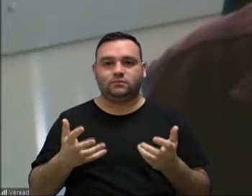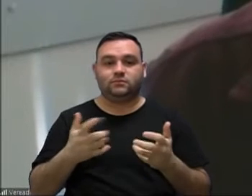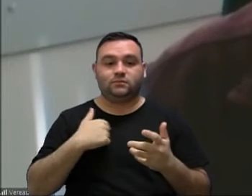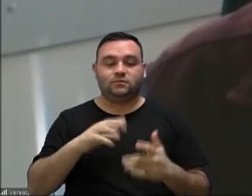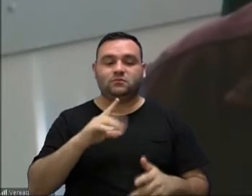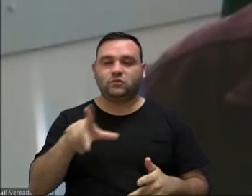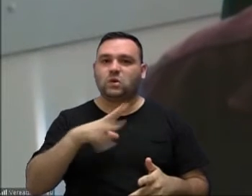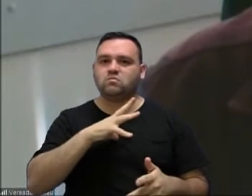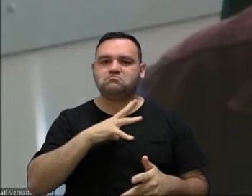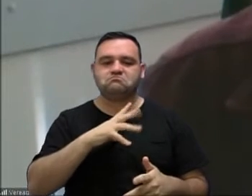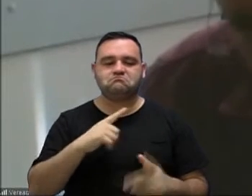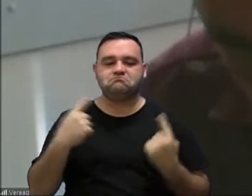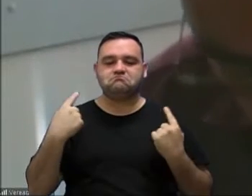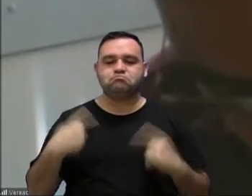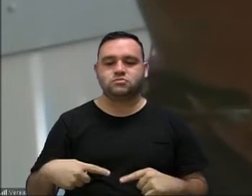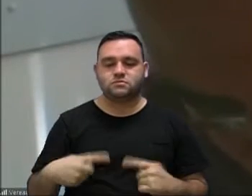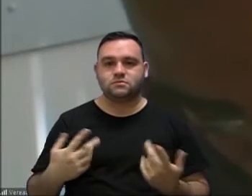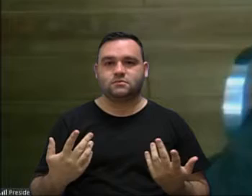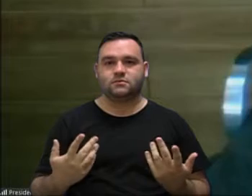Despeitou, está errado.